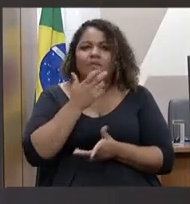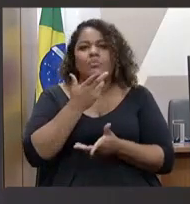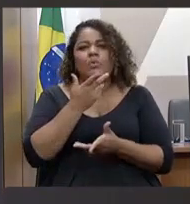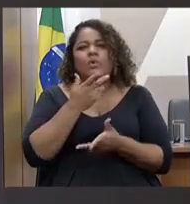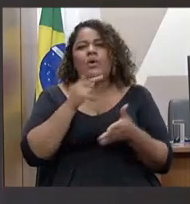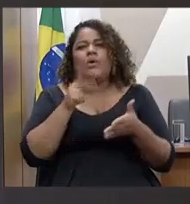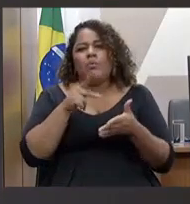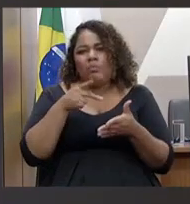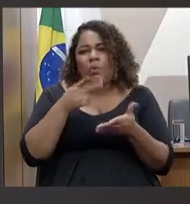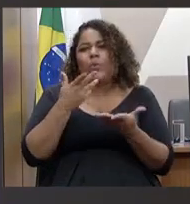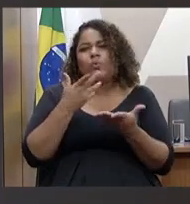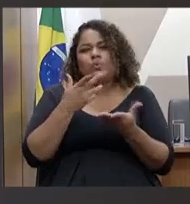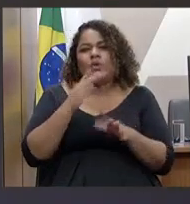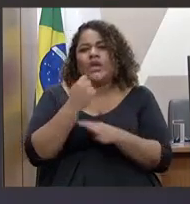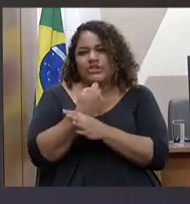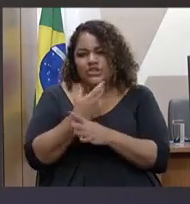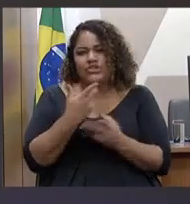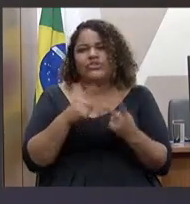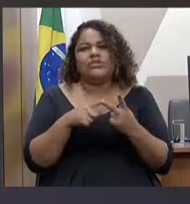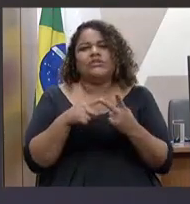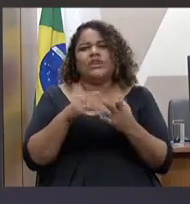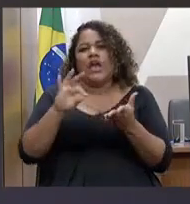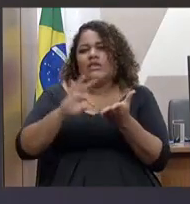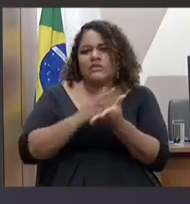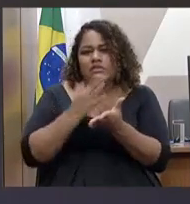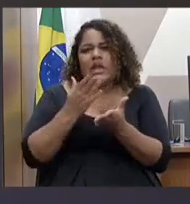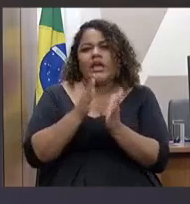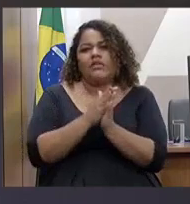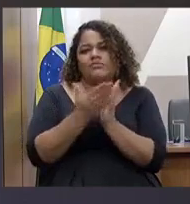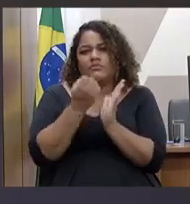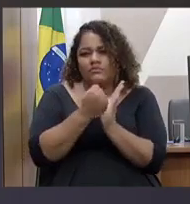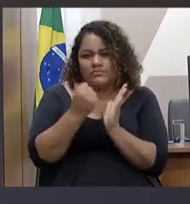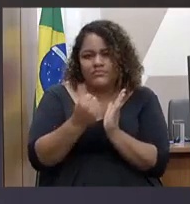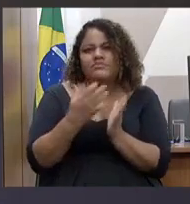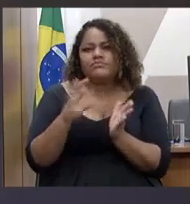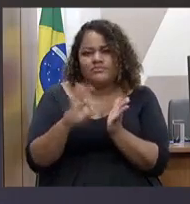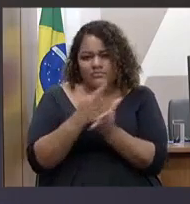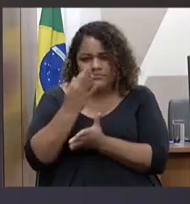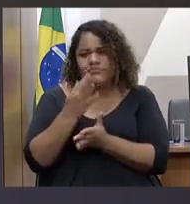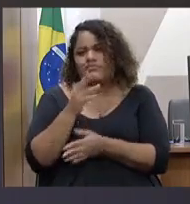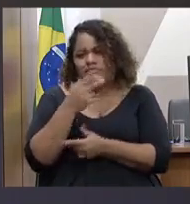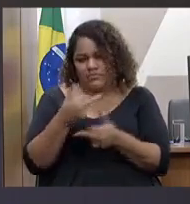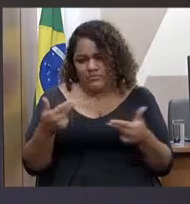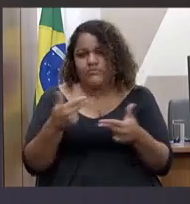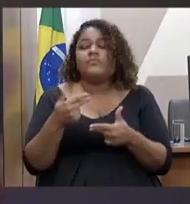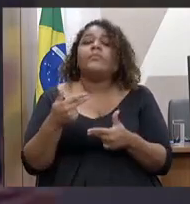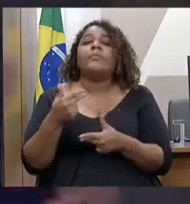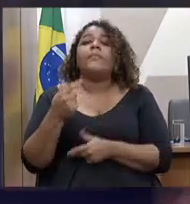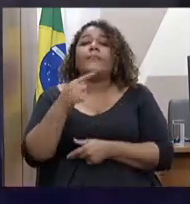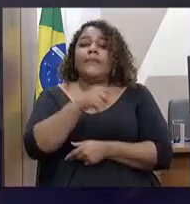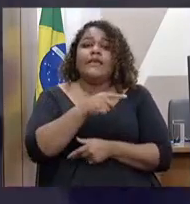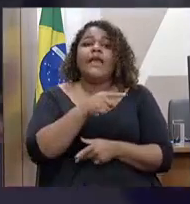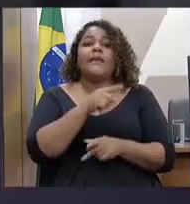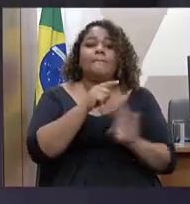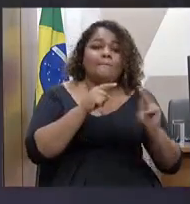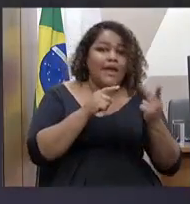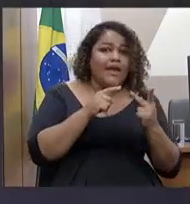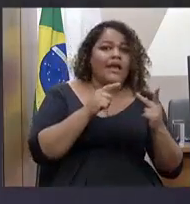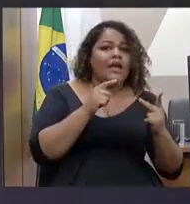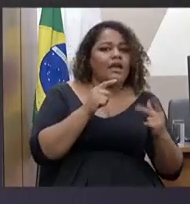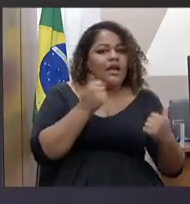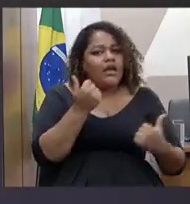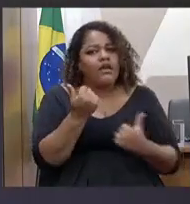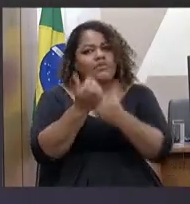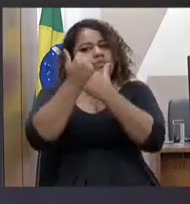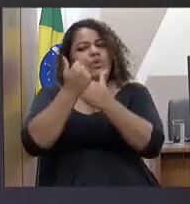né do Ministério Público de Juiz de Fora o bar Juiz de Fora em Belo Horizonte junto com todos nós lá nós conseguimos melhorar mas